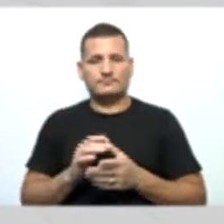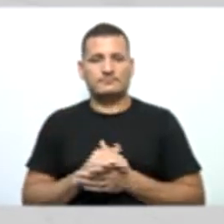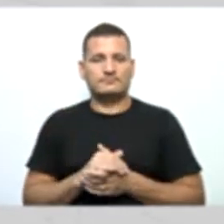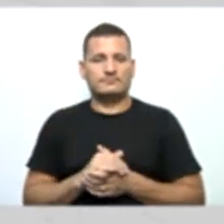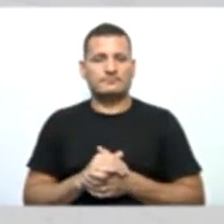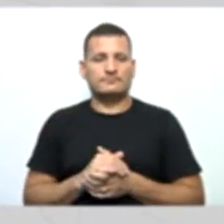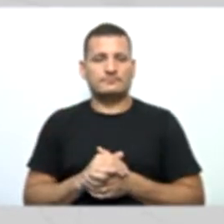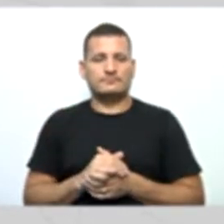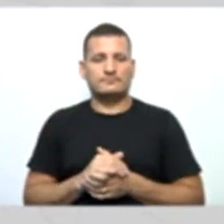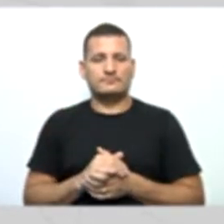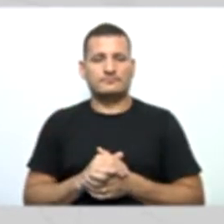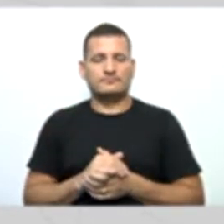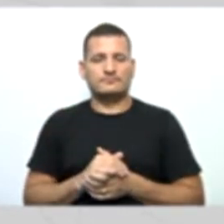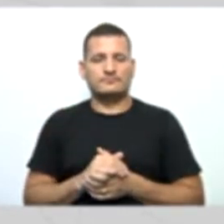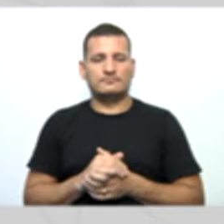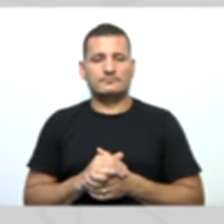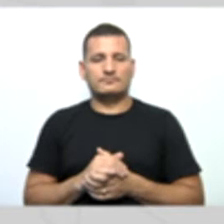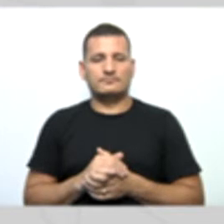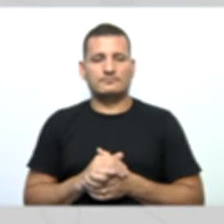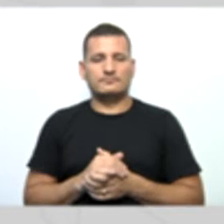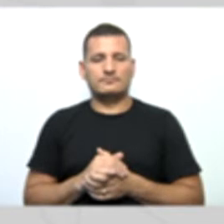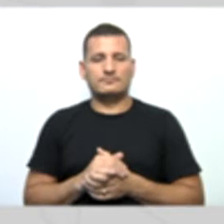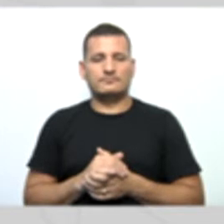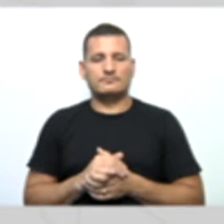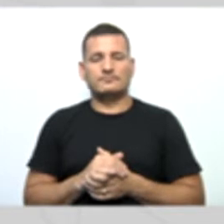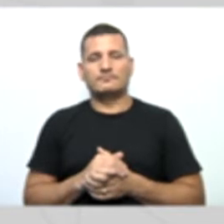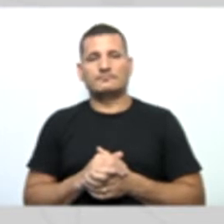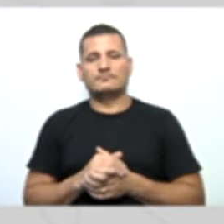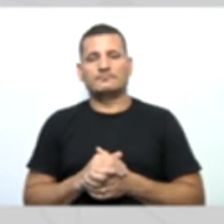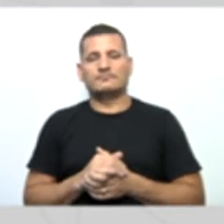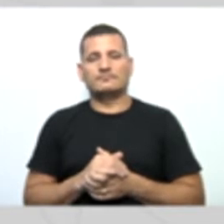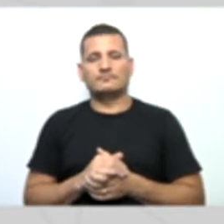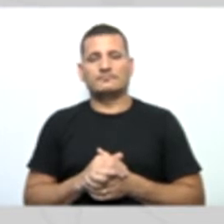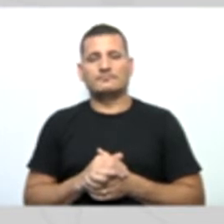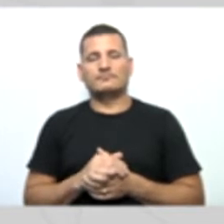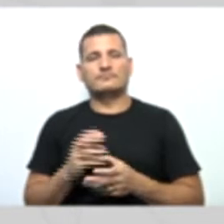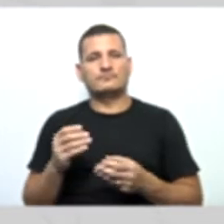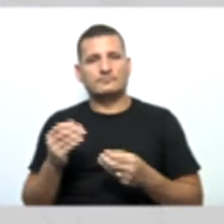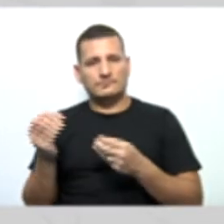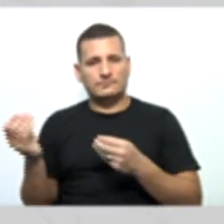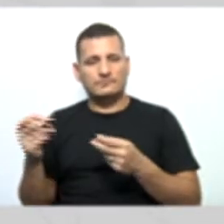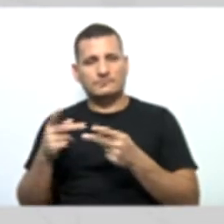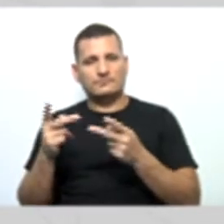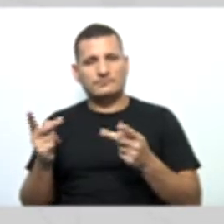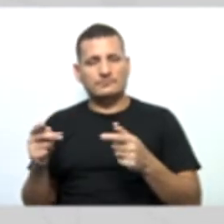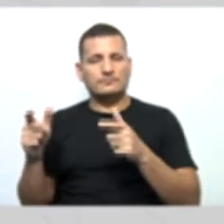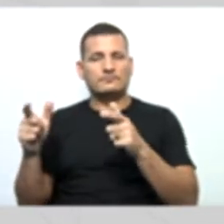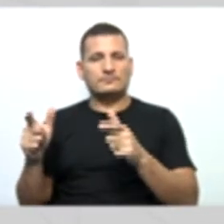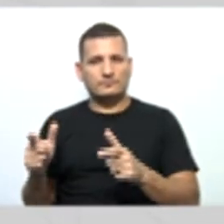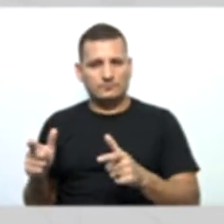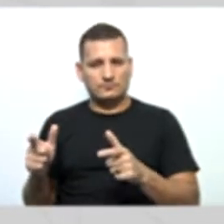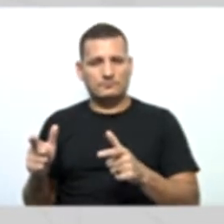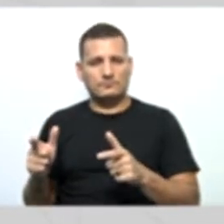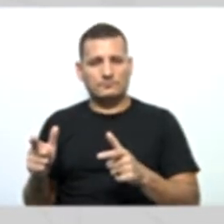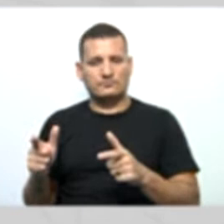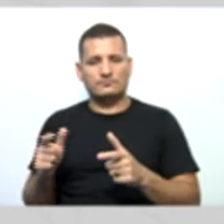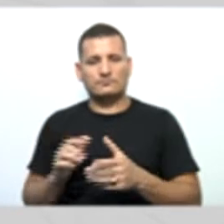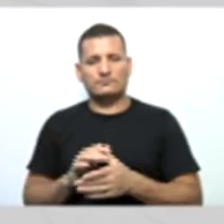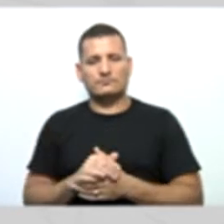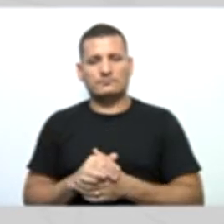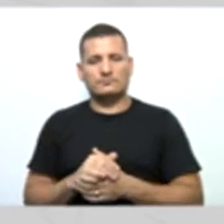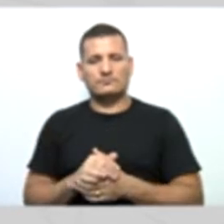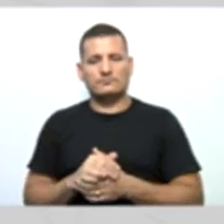classe entregador. Quarto princípio, entrega a pizza em um endereço específico ou solicitado, em